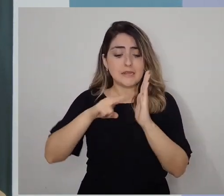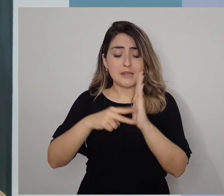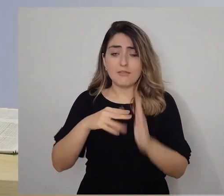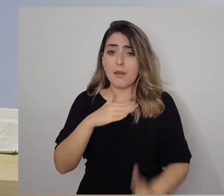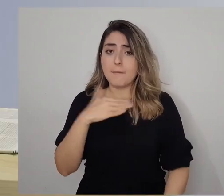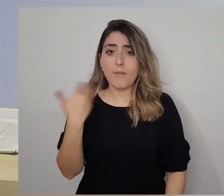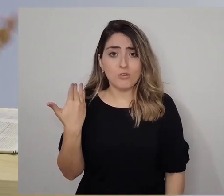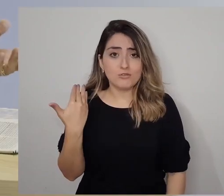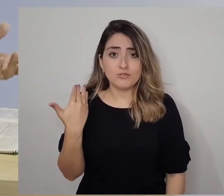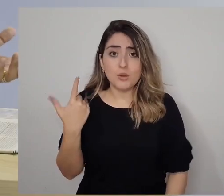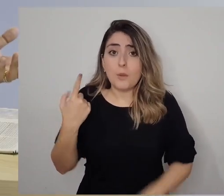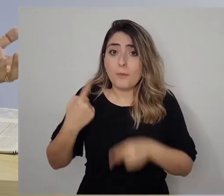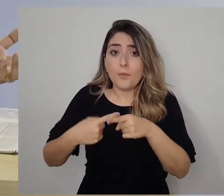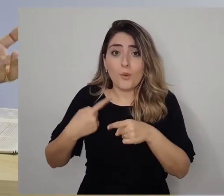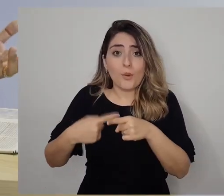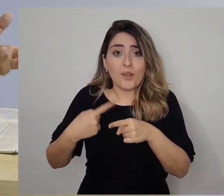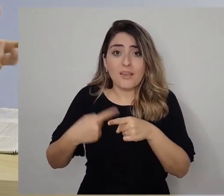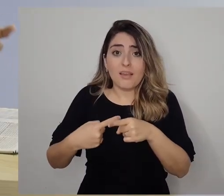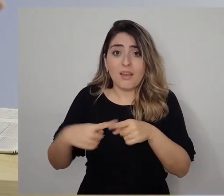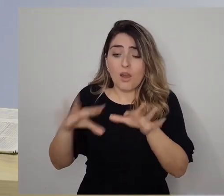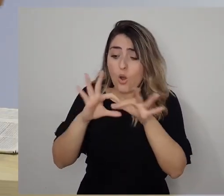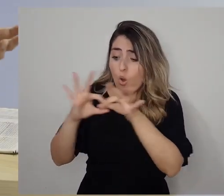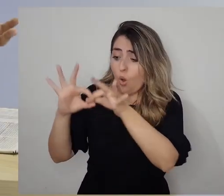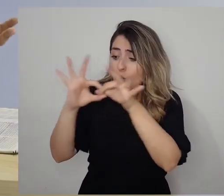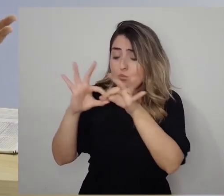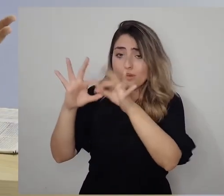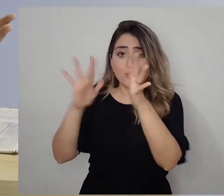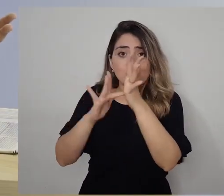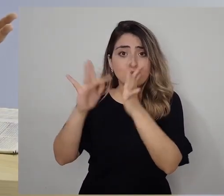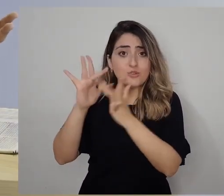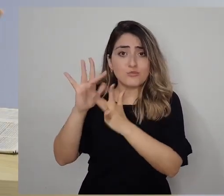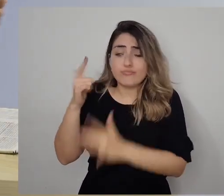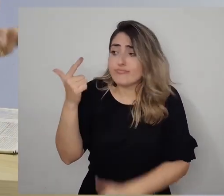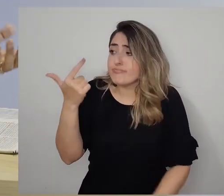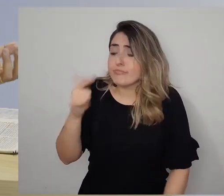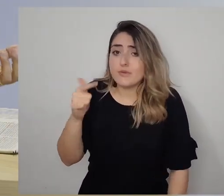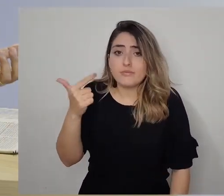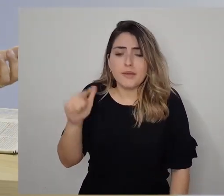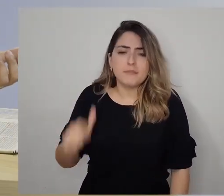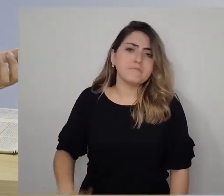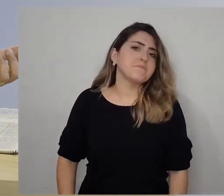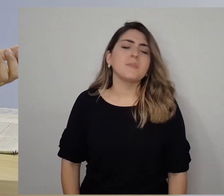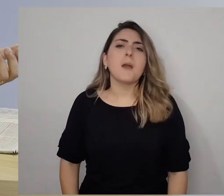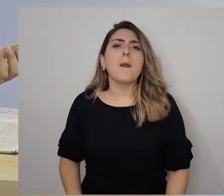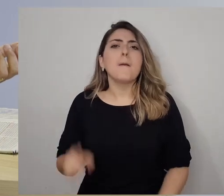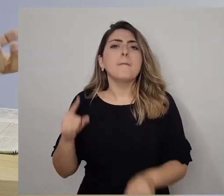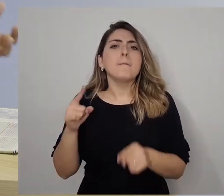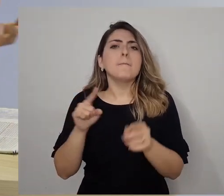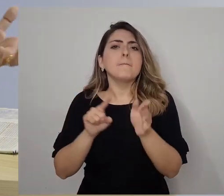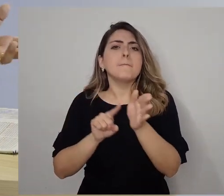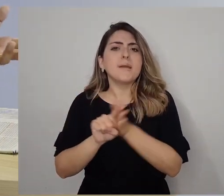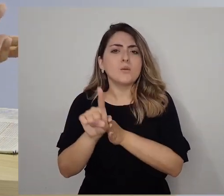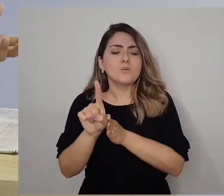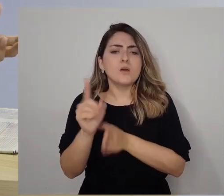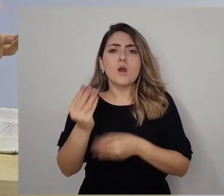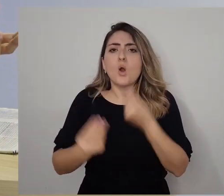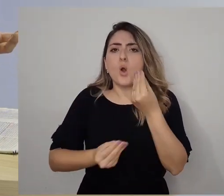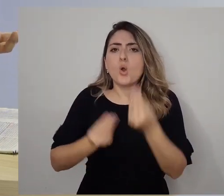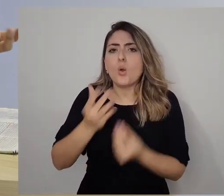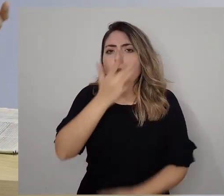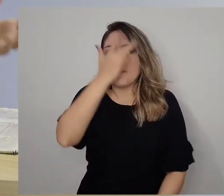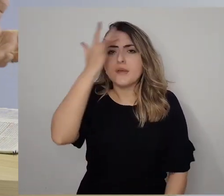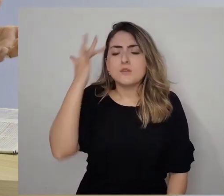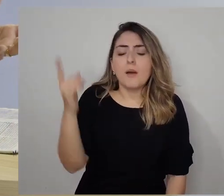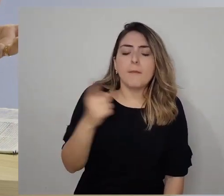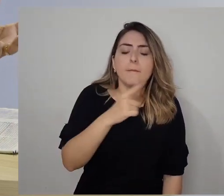pecados. Veja, como é que um morto consegue fazer alguma coisa? Um morto só